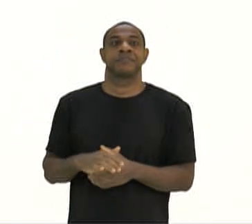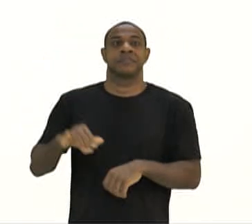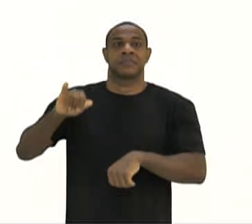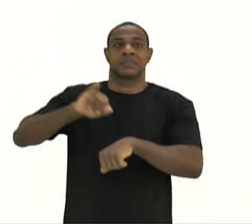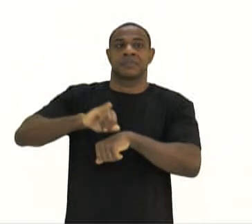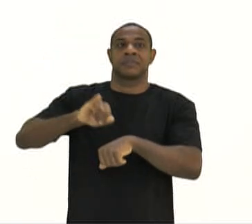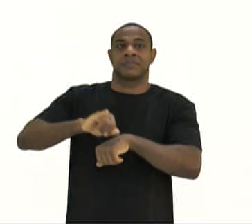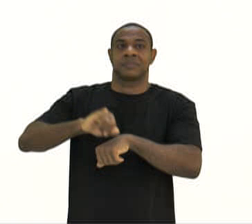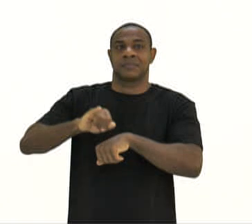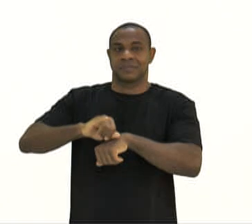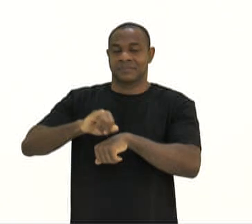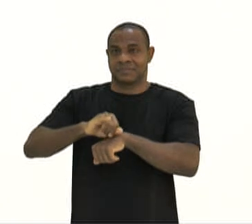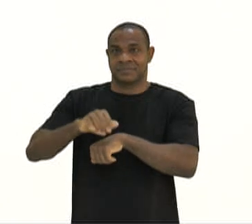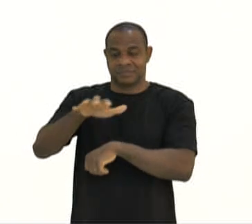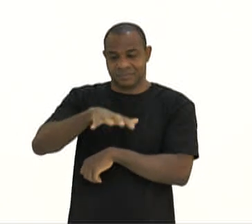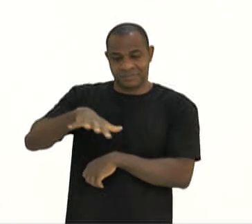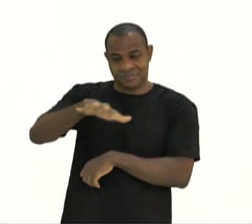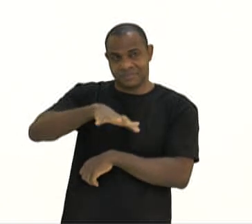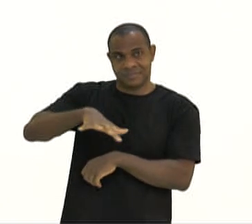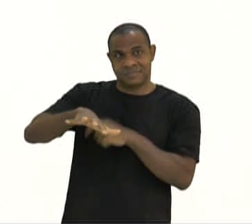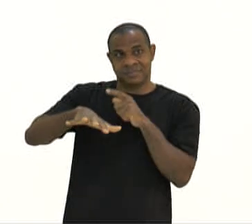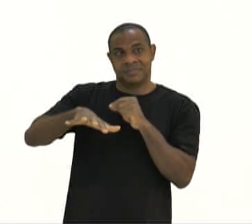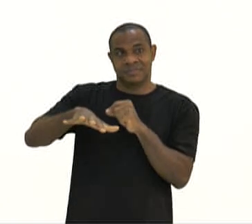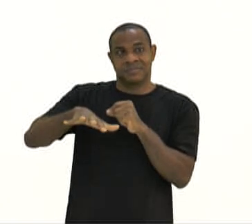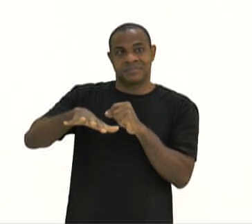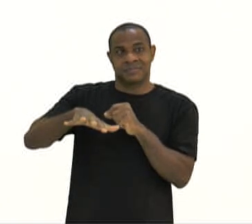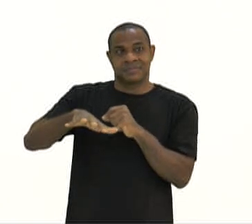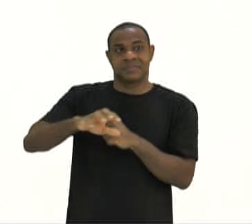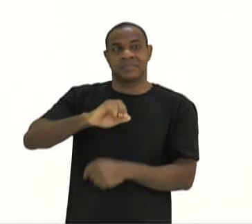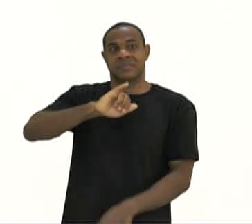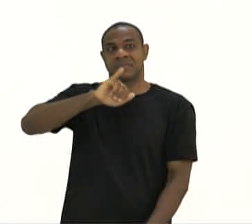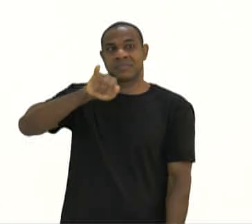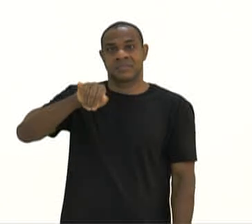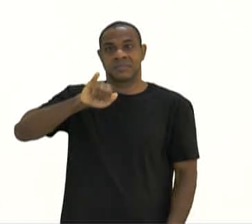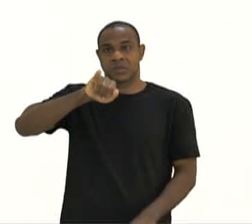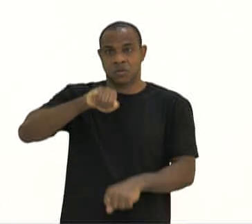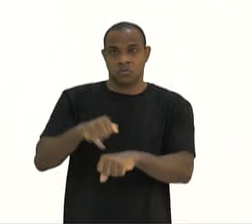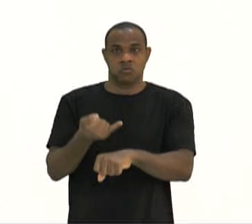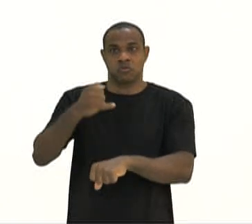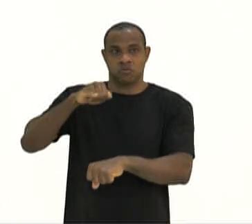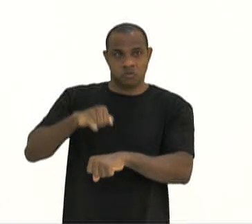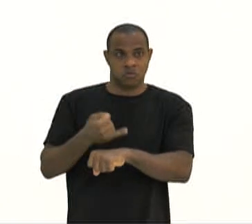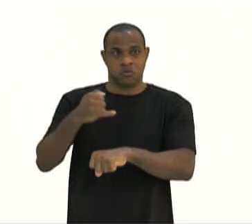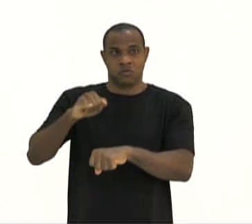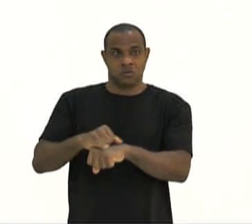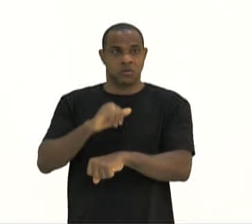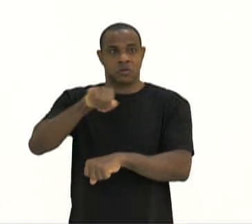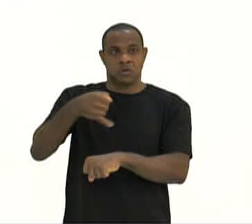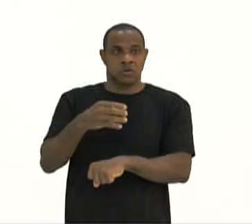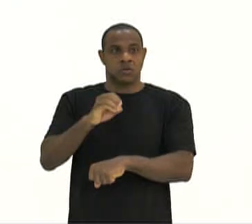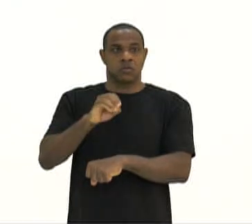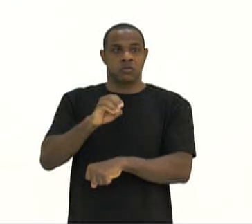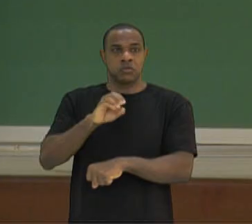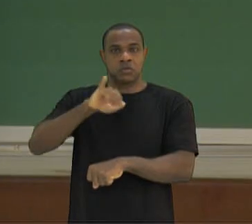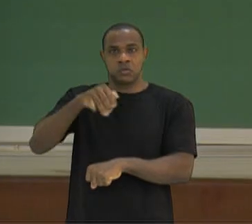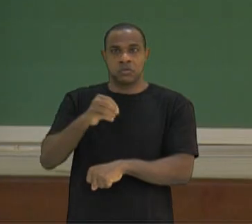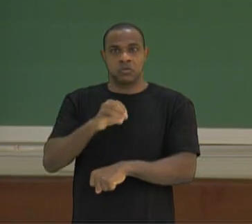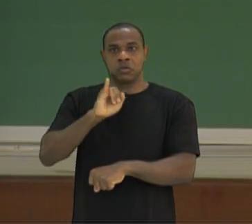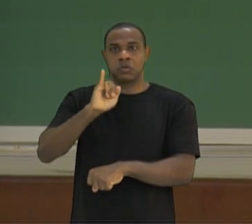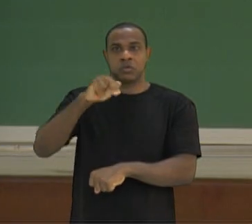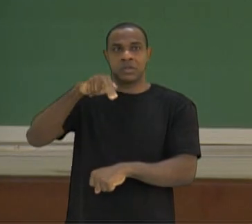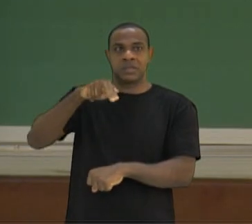capital regional, alguns exemplos. Joinville é uma capital regional que influencia toda a região ali, as